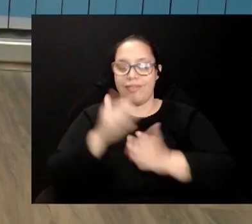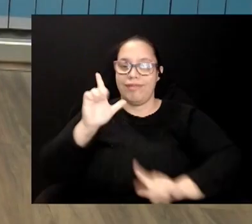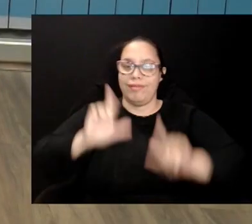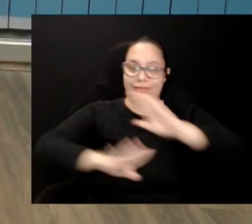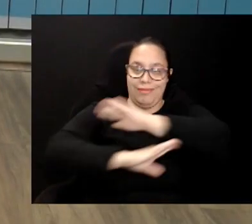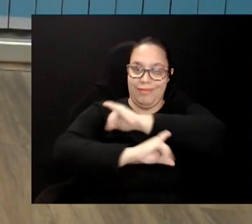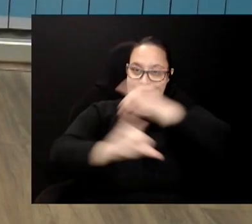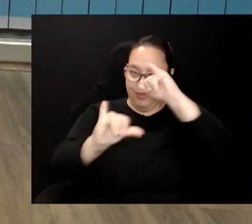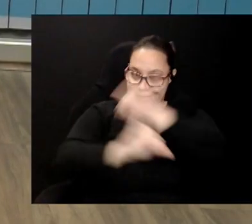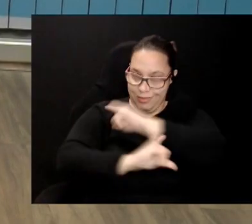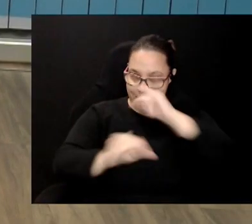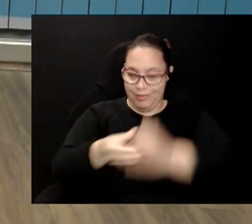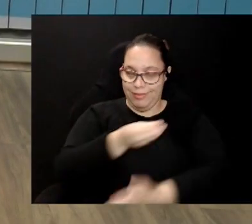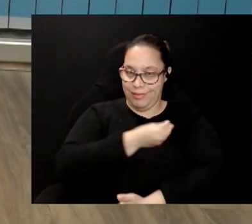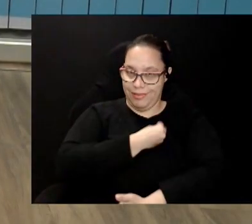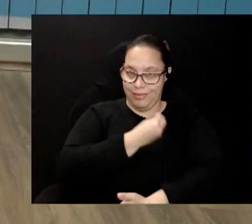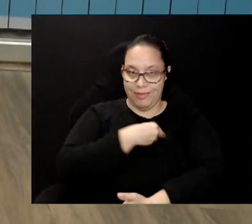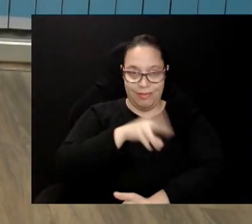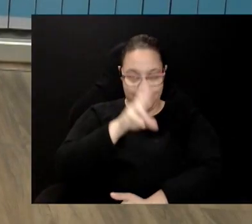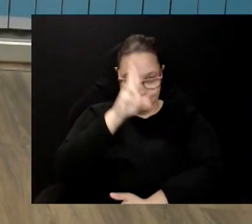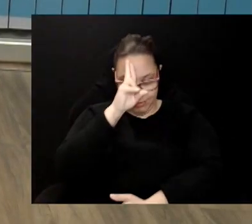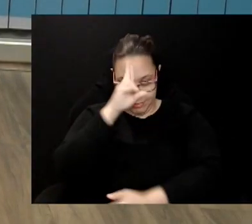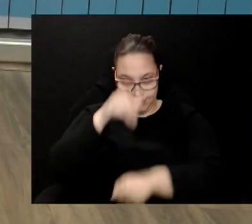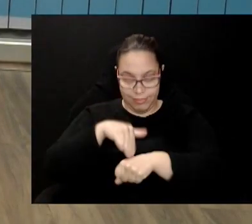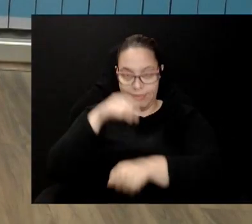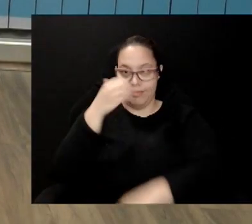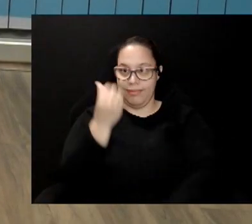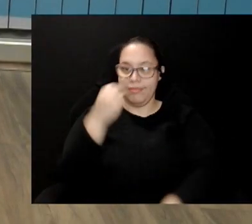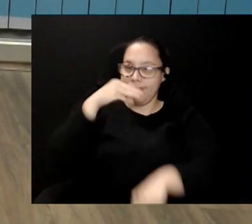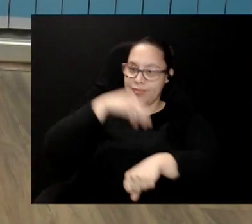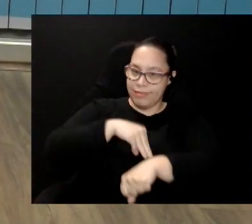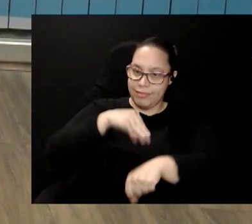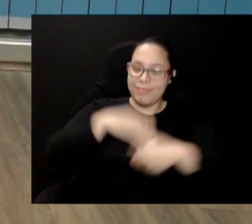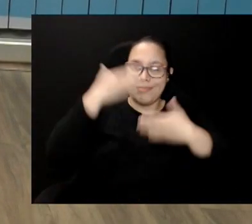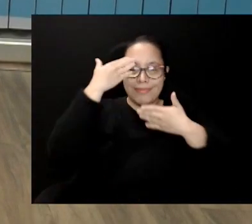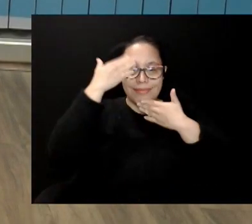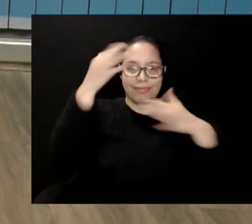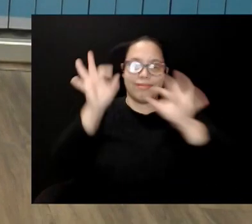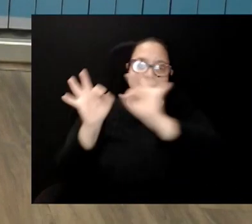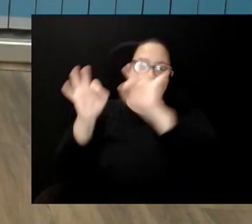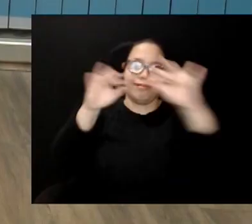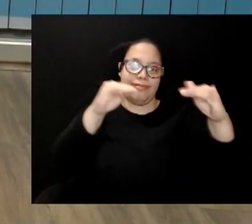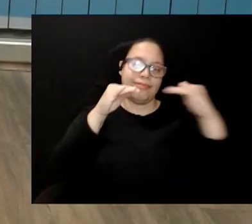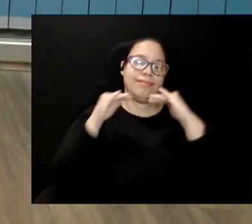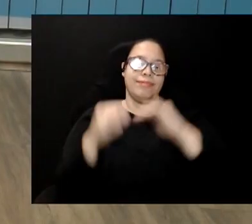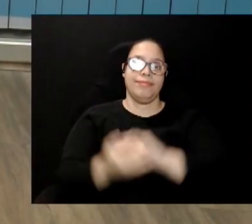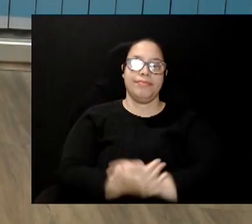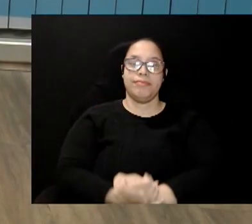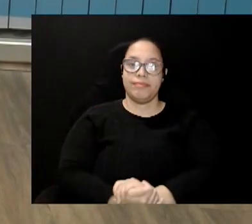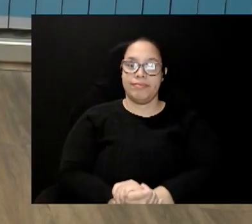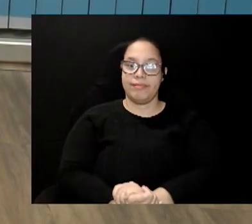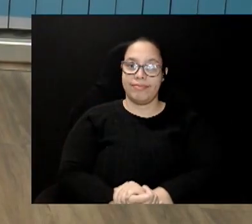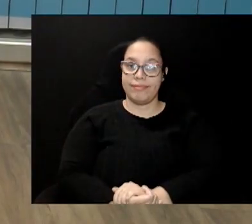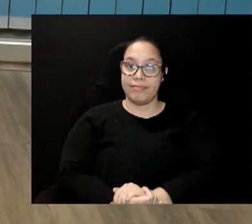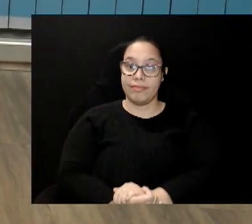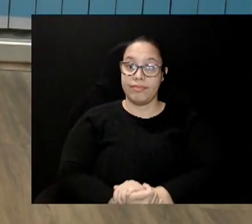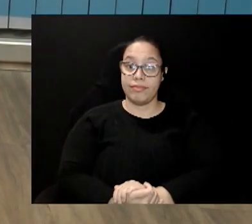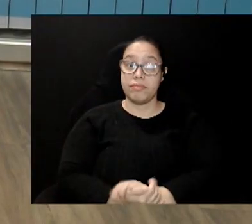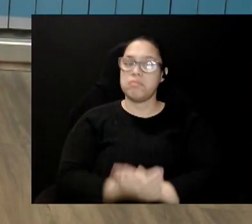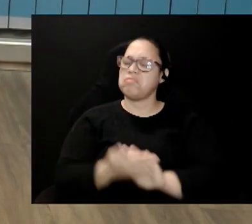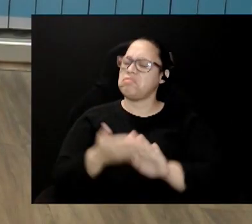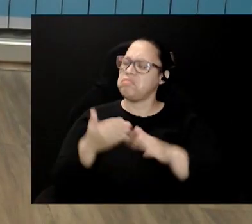ao vivo, meio-dia mais 6 minutos. Muito obrigado pela sua companhia, pela sua audiência. E vamos